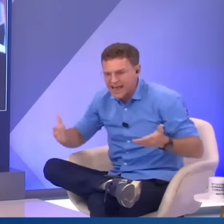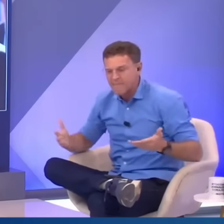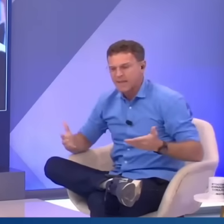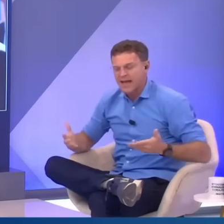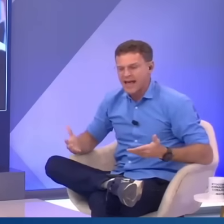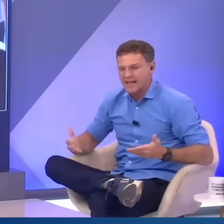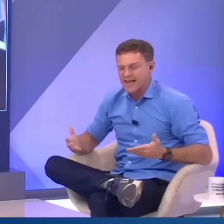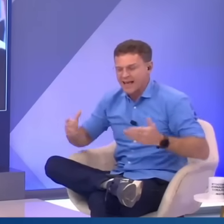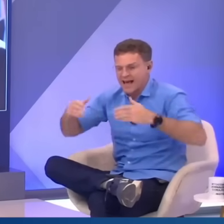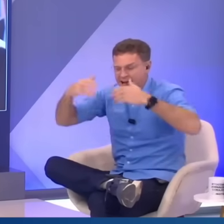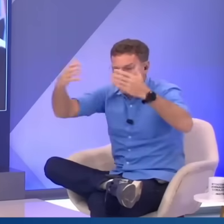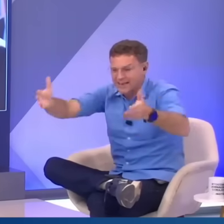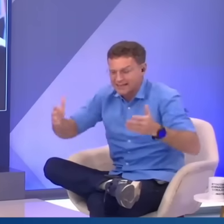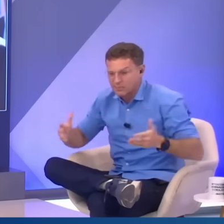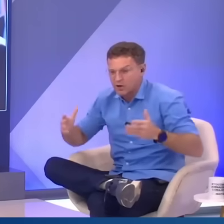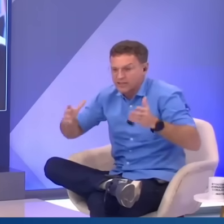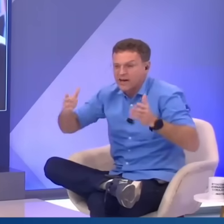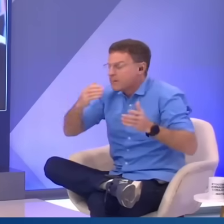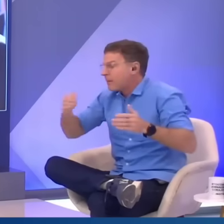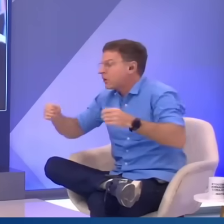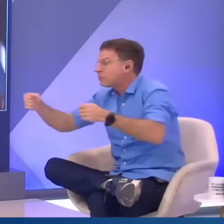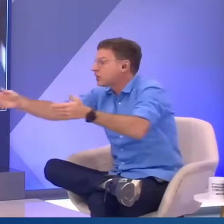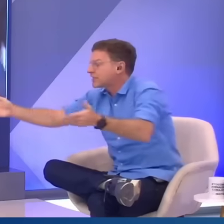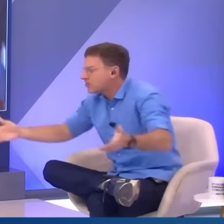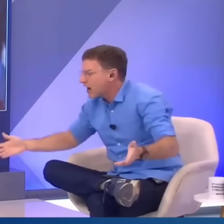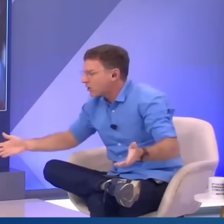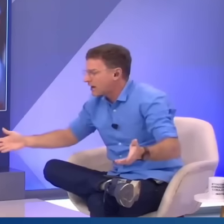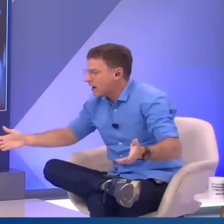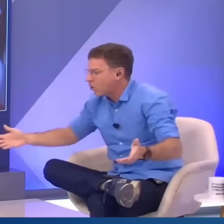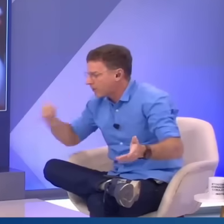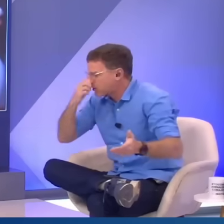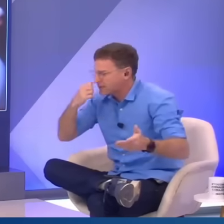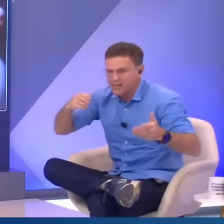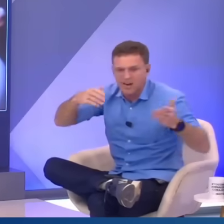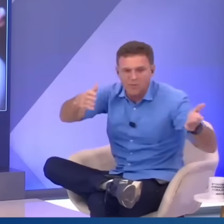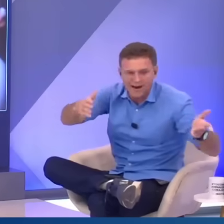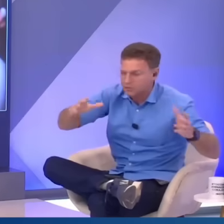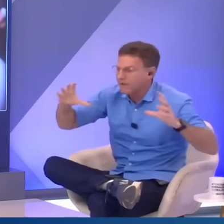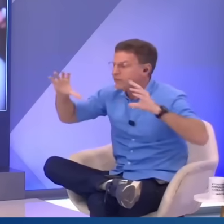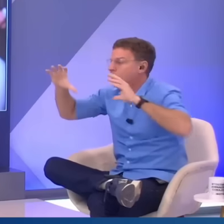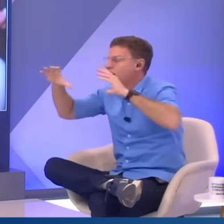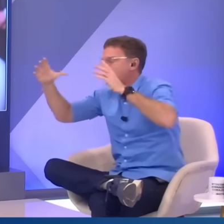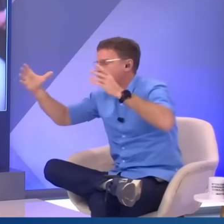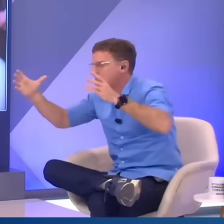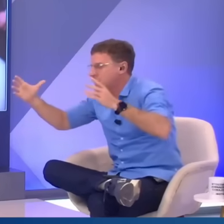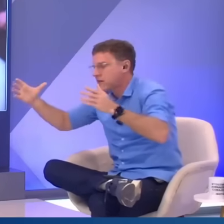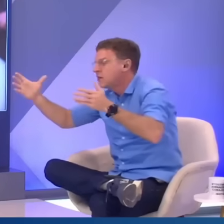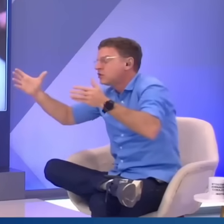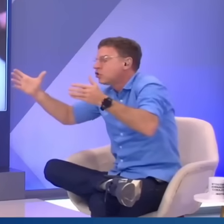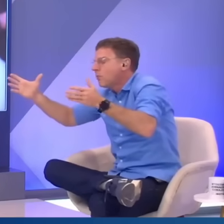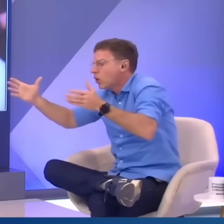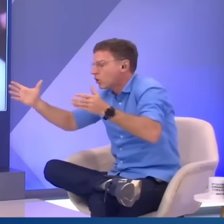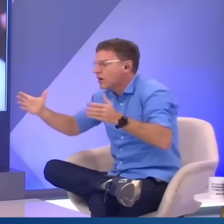lhe ali atribuída para, por exemplo, chantagear alguém na rua, para chantagear uma casa, para fazer um papel de